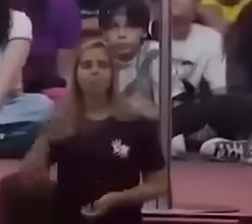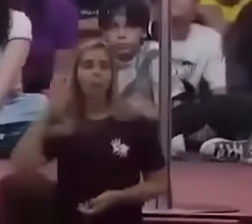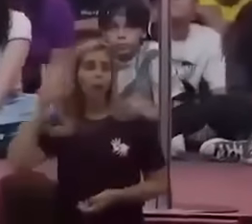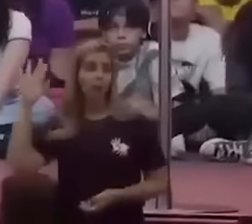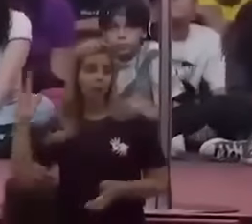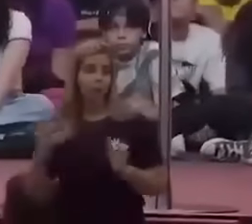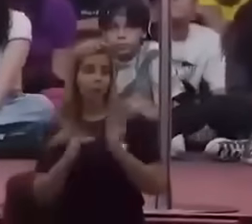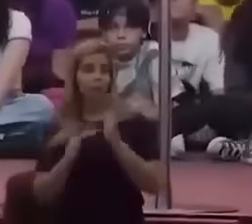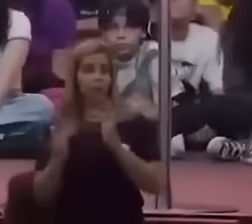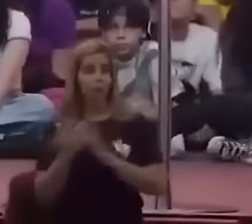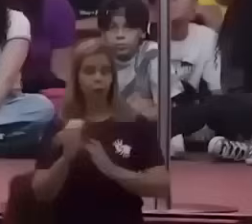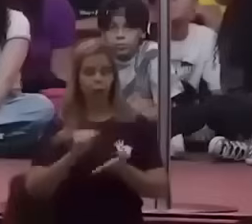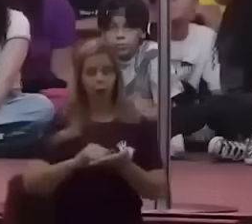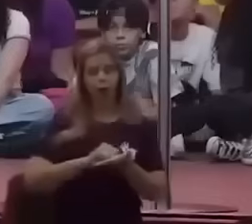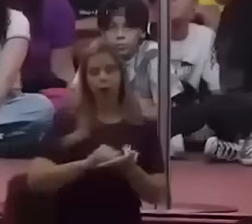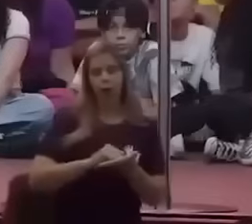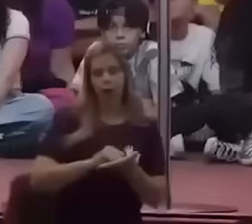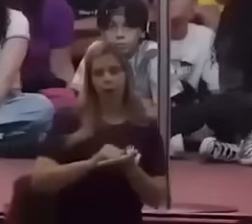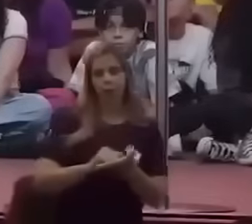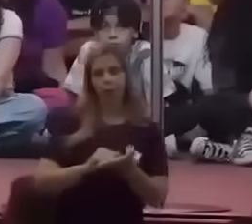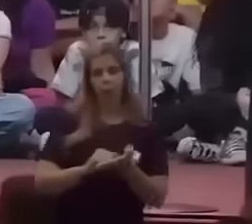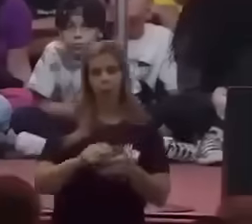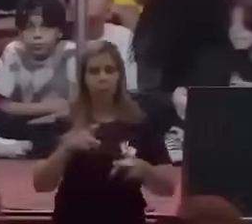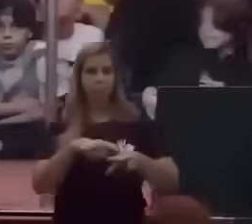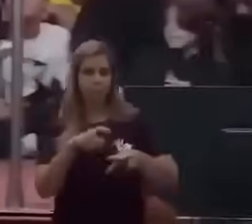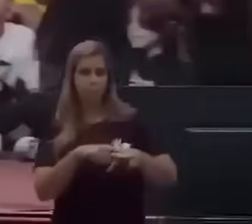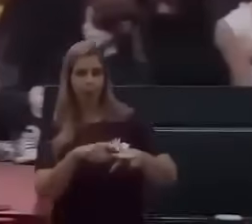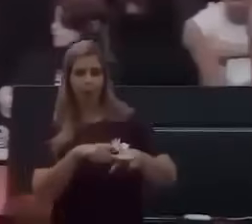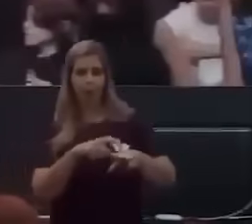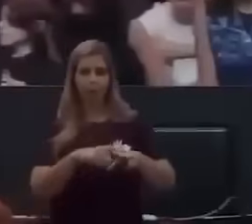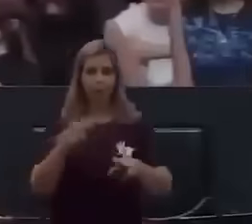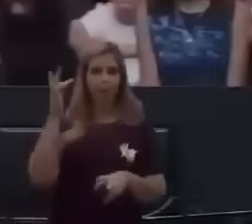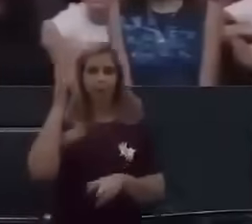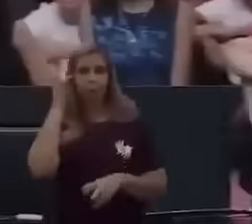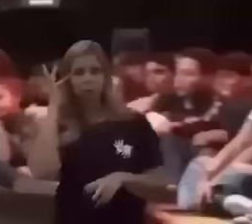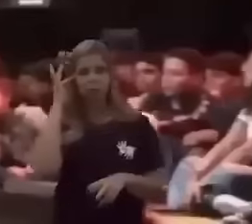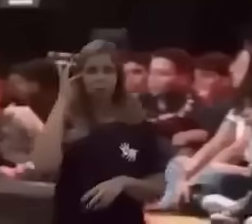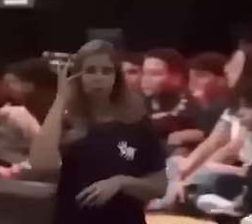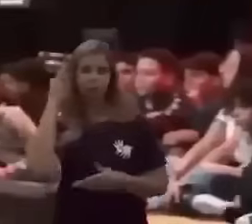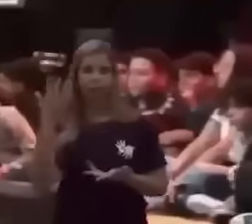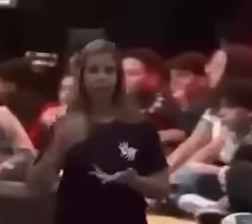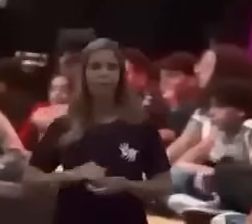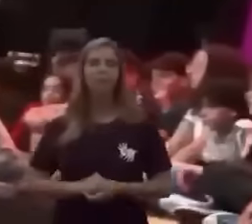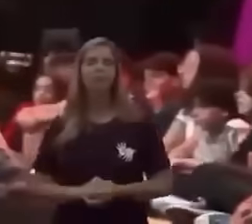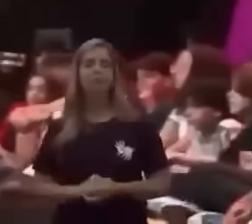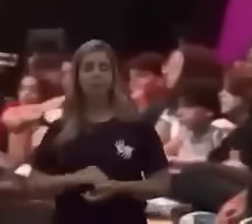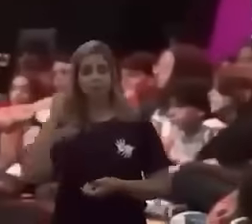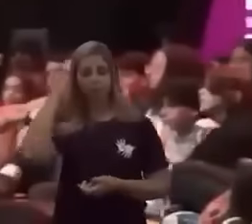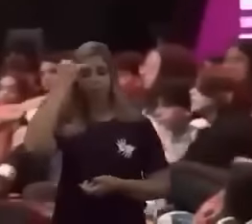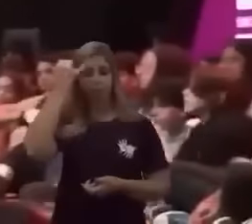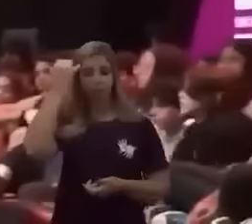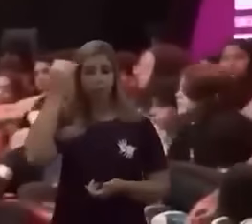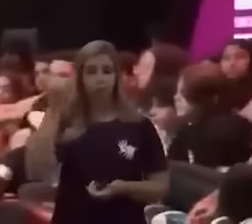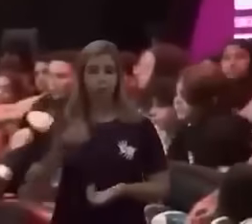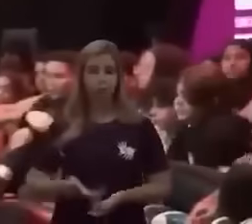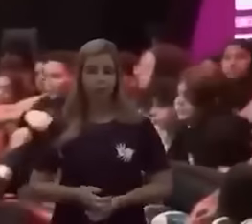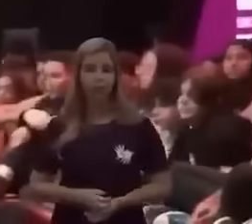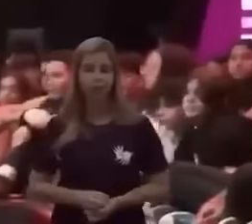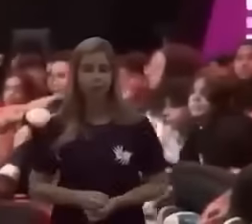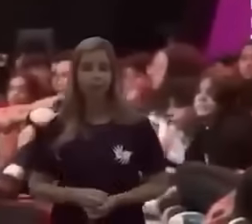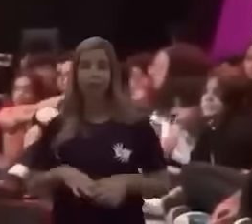Imagine Jesus lavando os pés de Mateus, de Tomé, de Judas Iscariotes. Aí Jesus chega na frente do